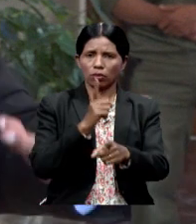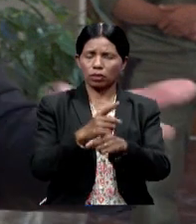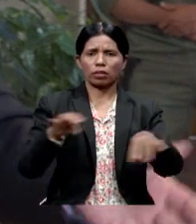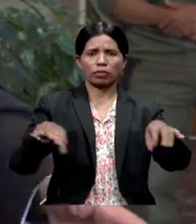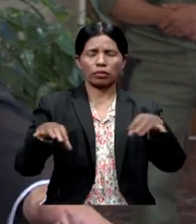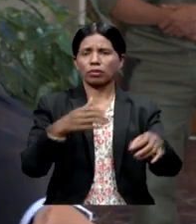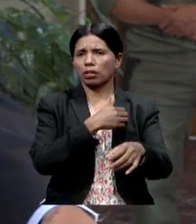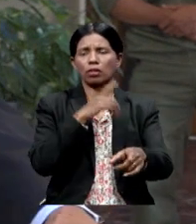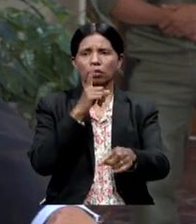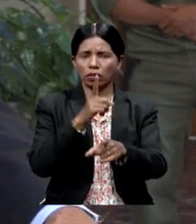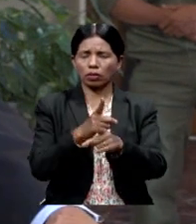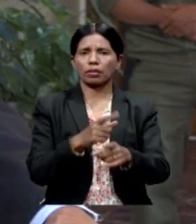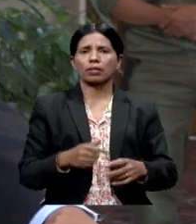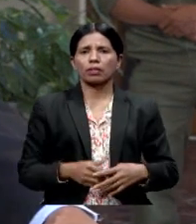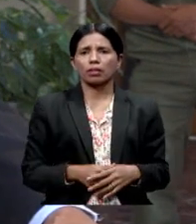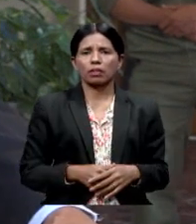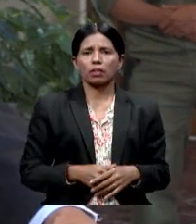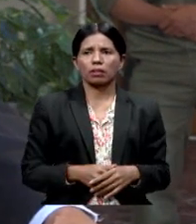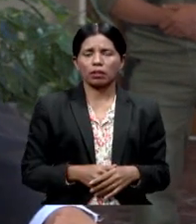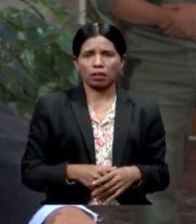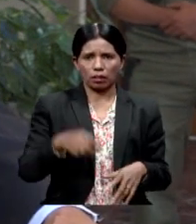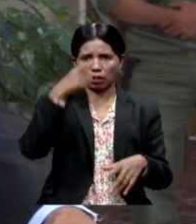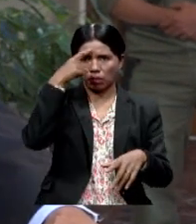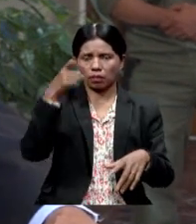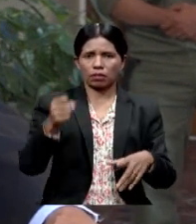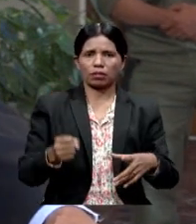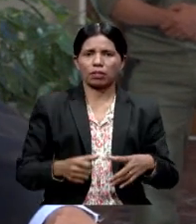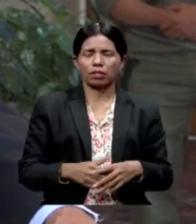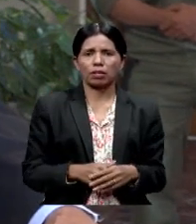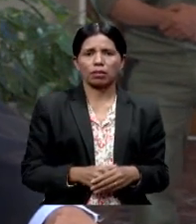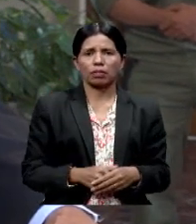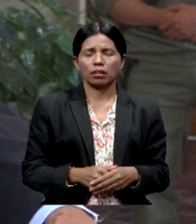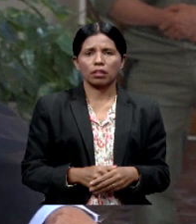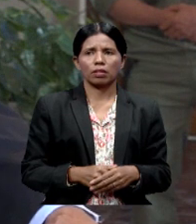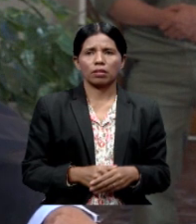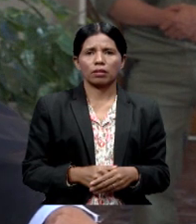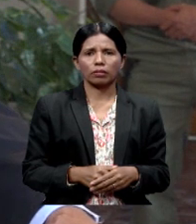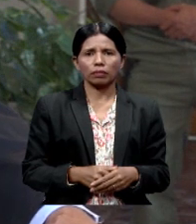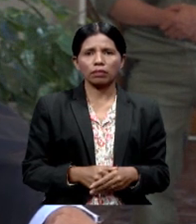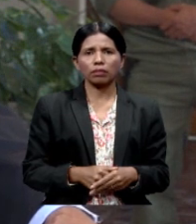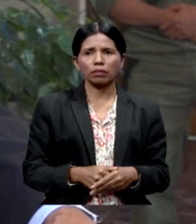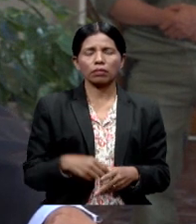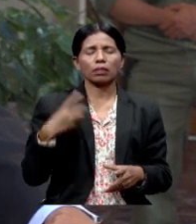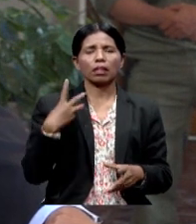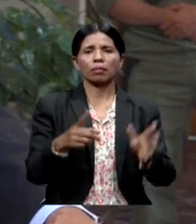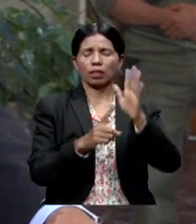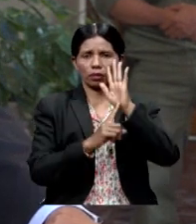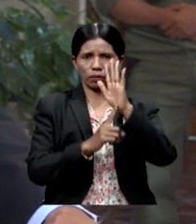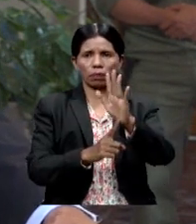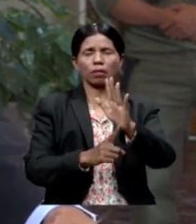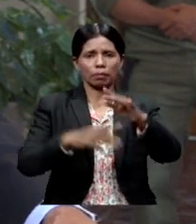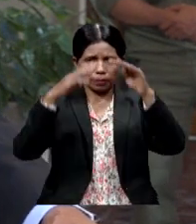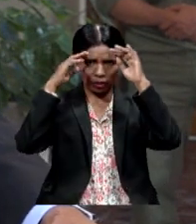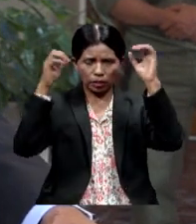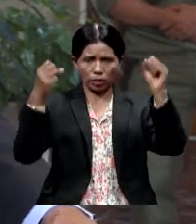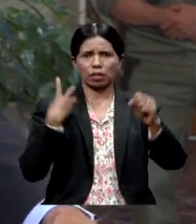galera. O que lhe torna, né? Também é uma cã, a mim, a informa o presidente, a